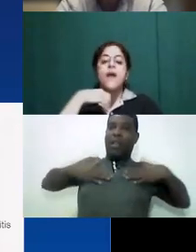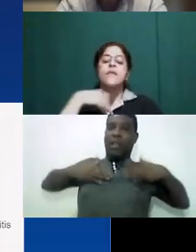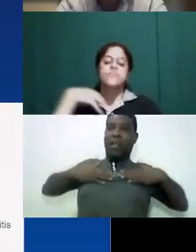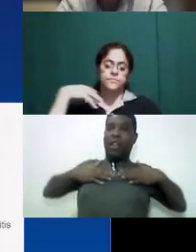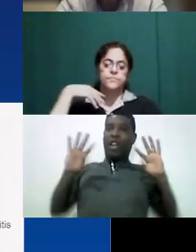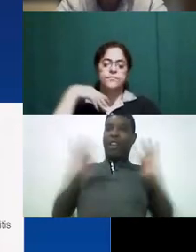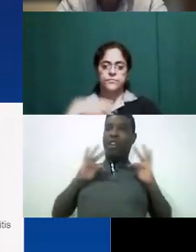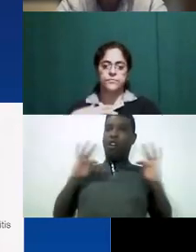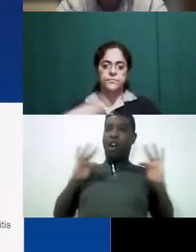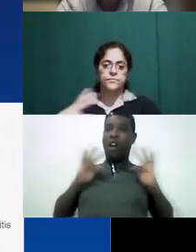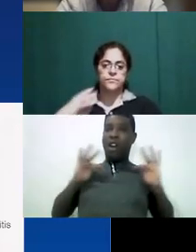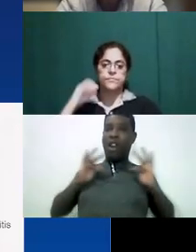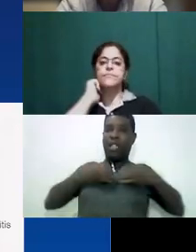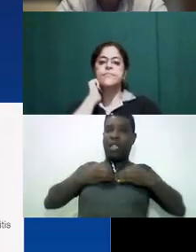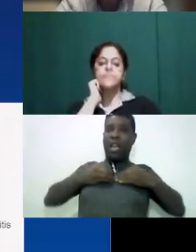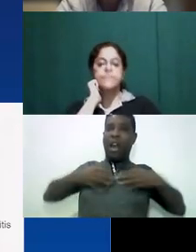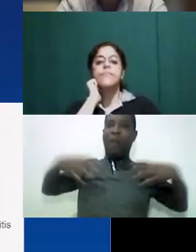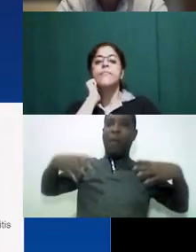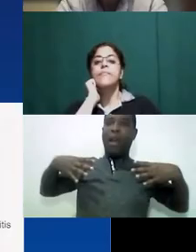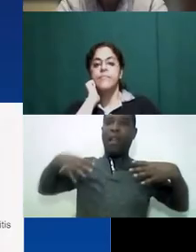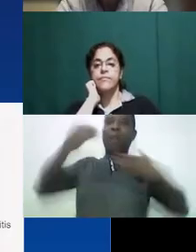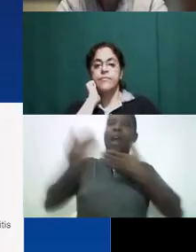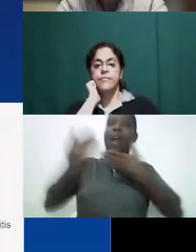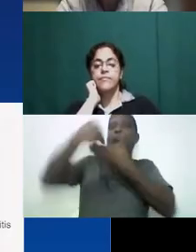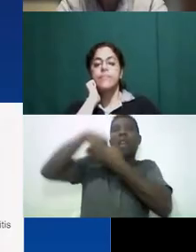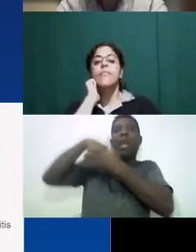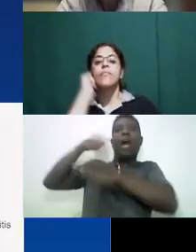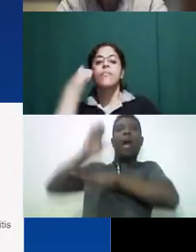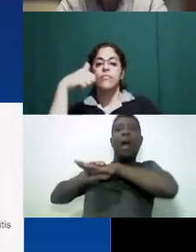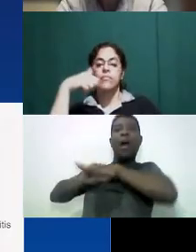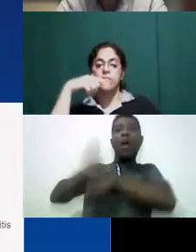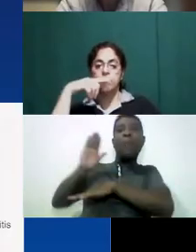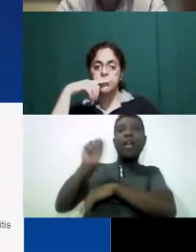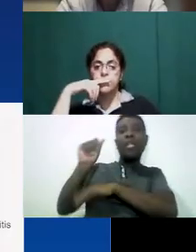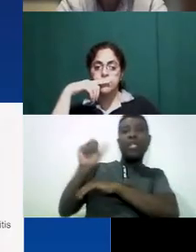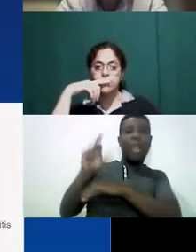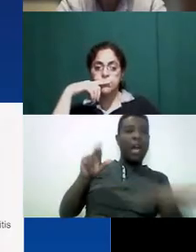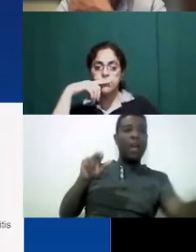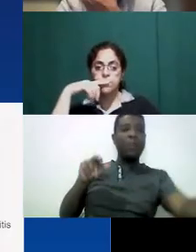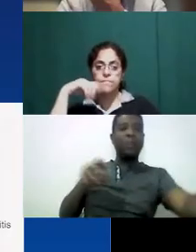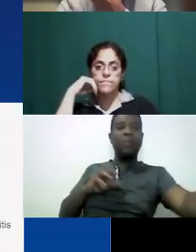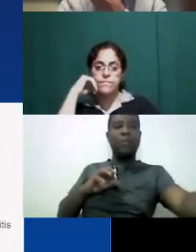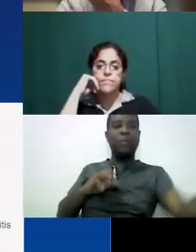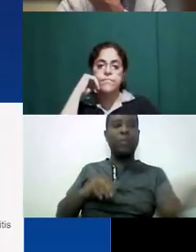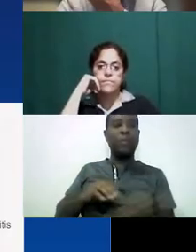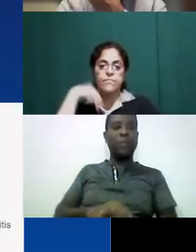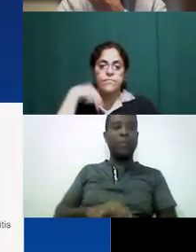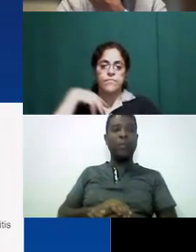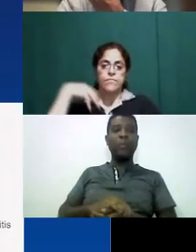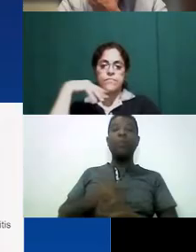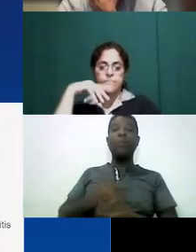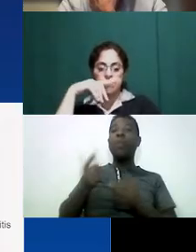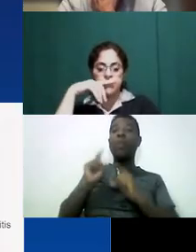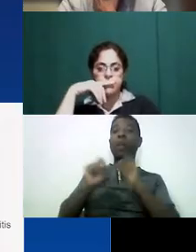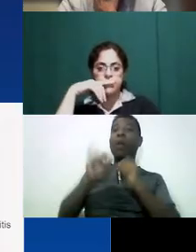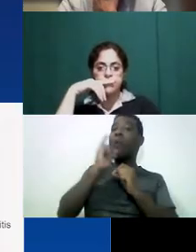ação respiratória para entrar mais ar nos pulmões. Pessoas que têm dificuldade respiratória, por exemplo, que tem DPOC, né, que